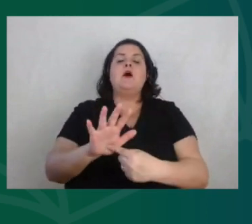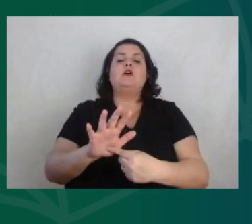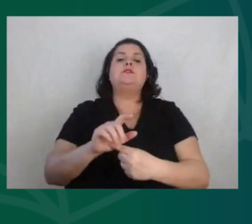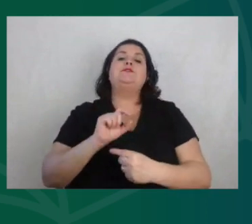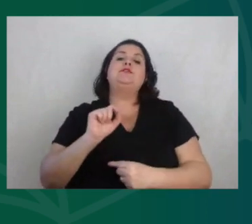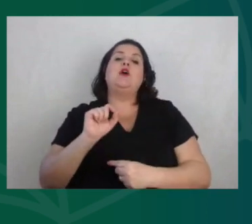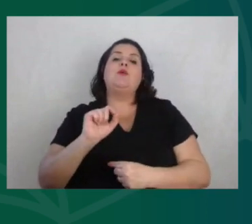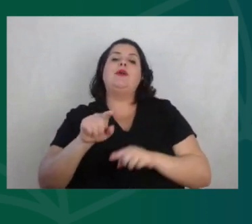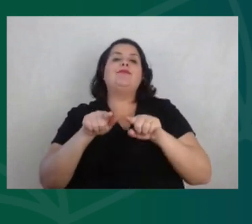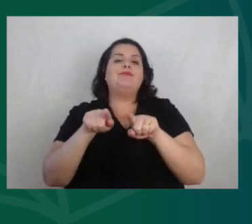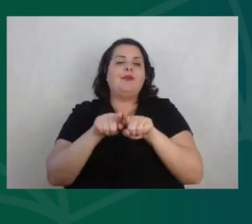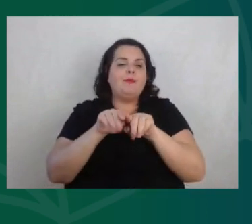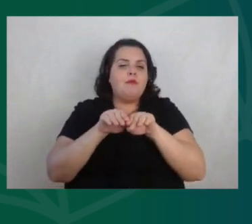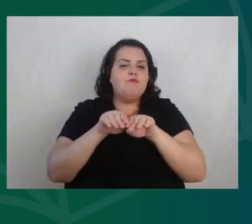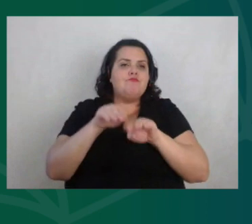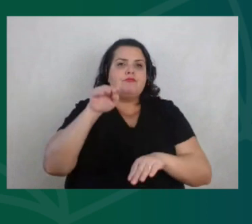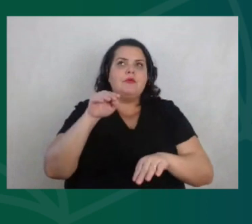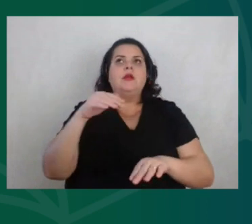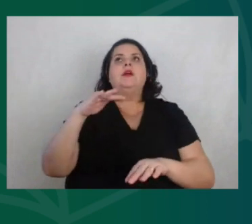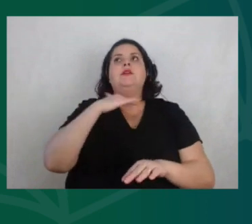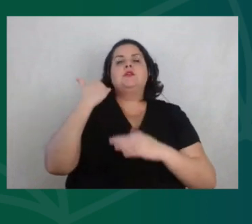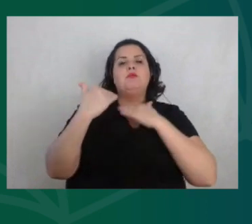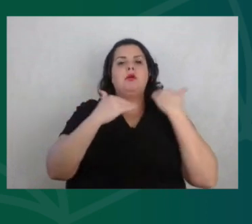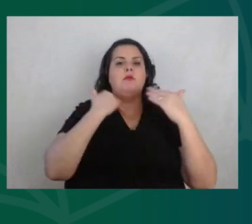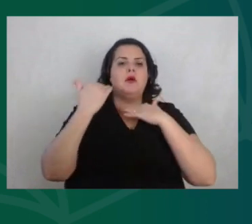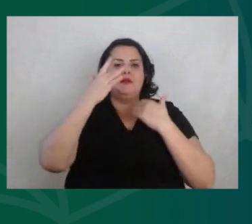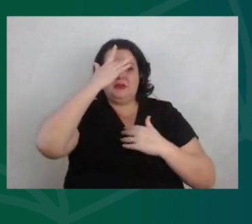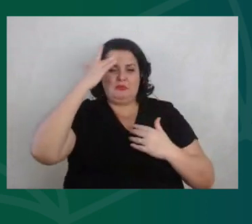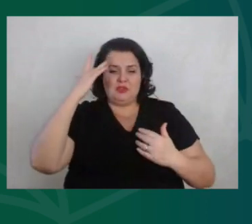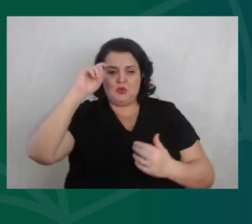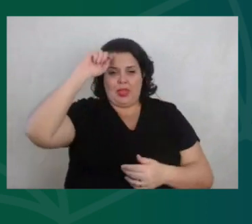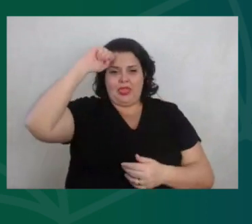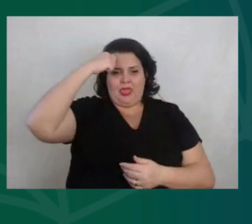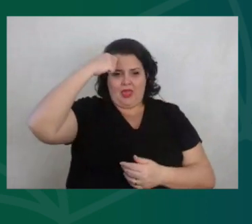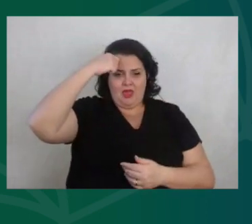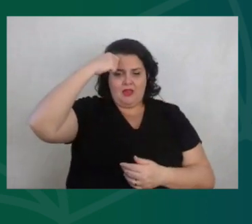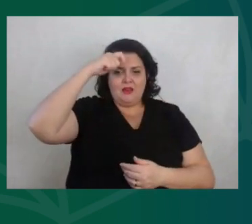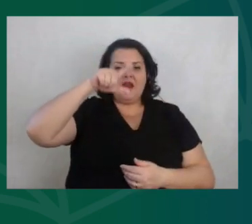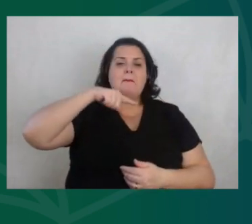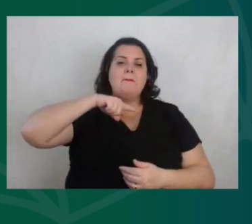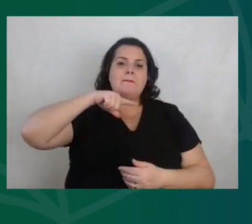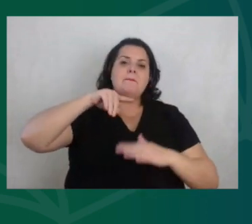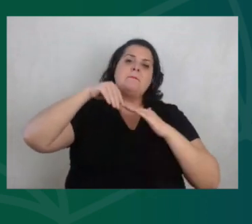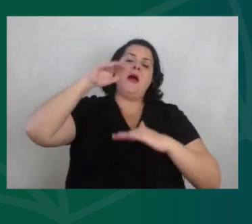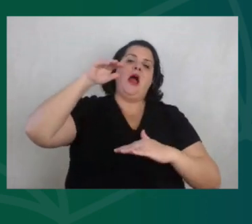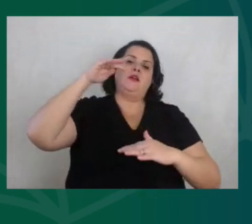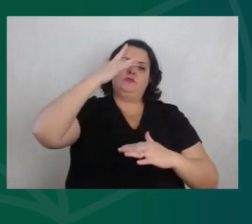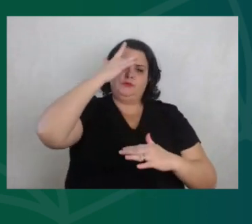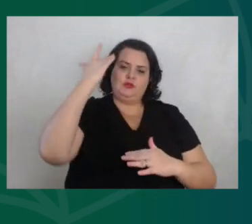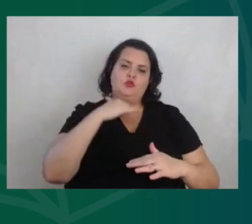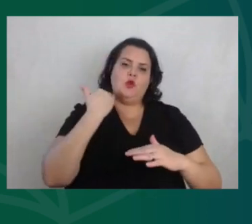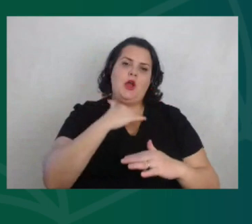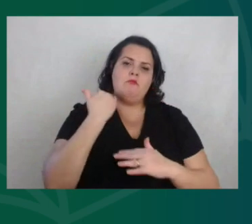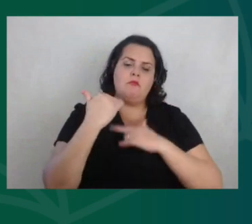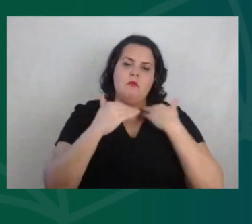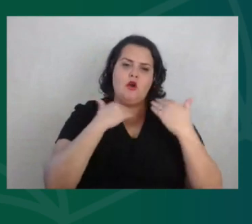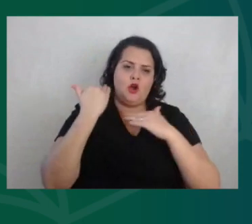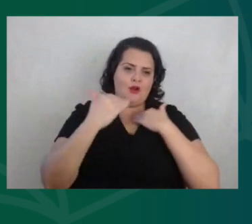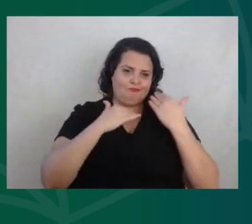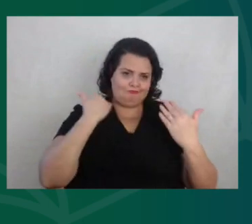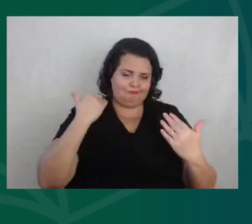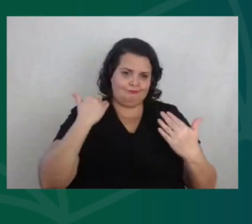mortalidade, onde pretos, né, têm uma maior chance de morrer, e pardos, quando comparado